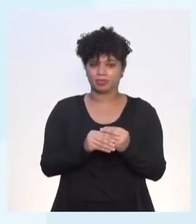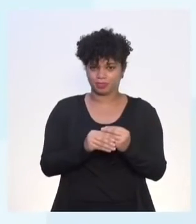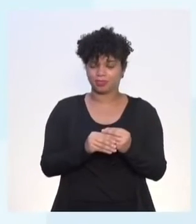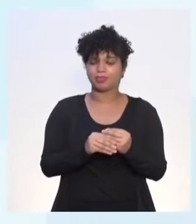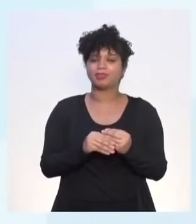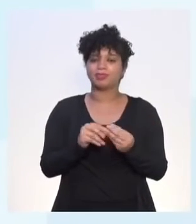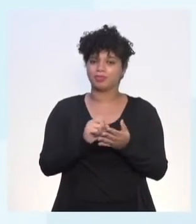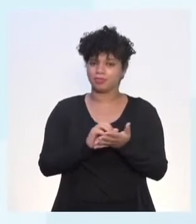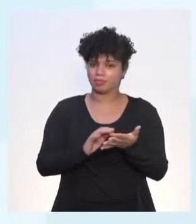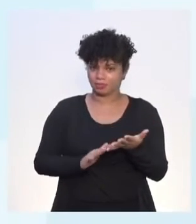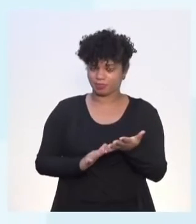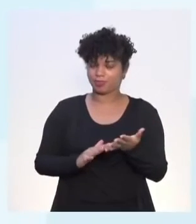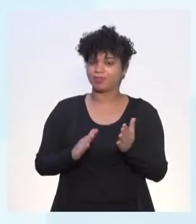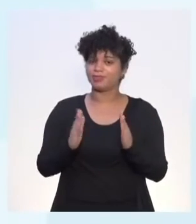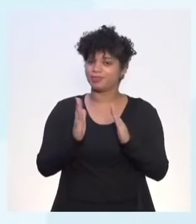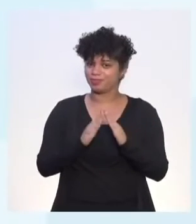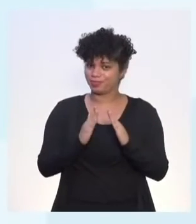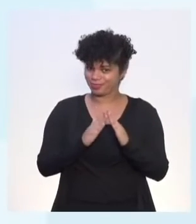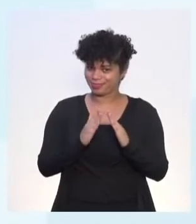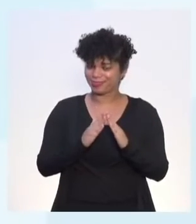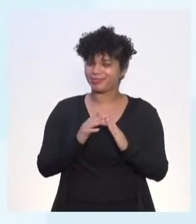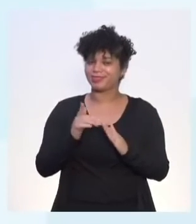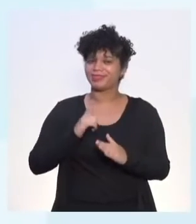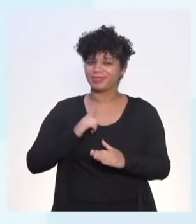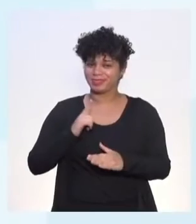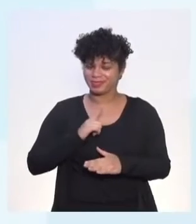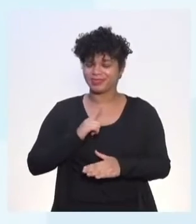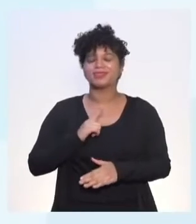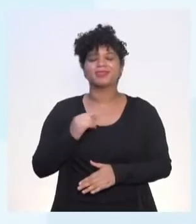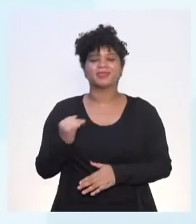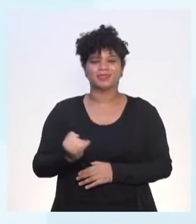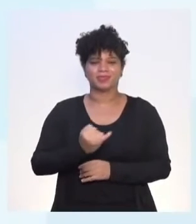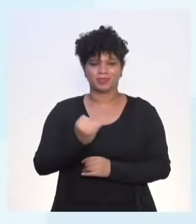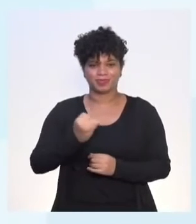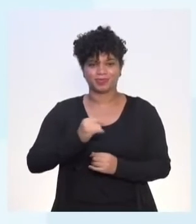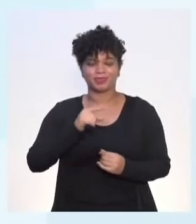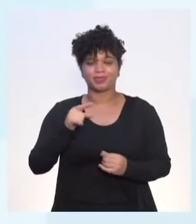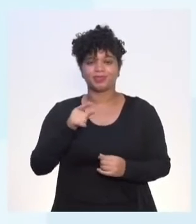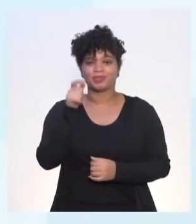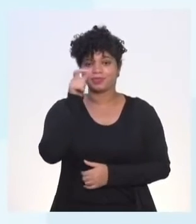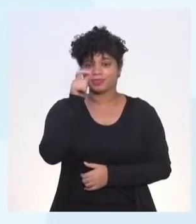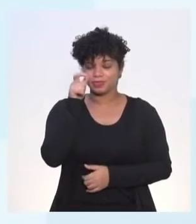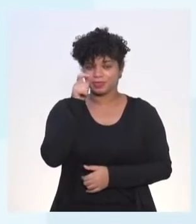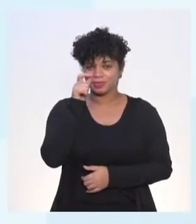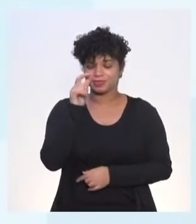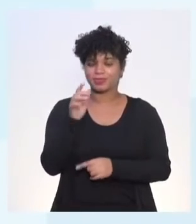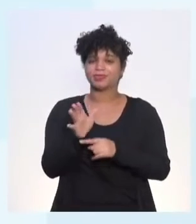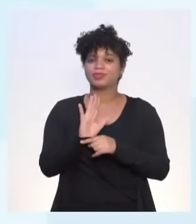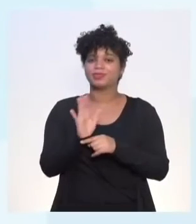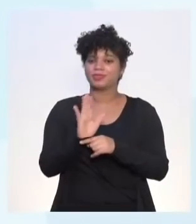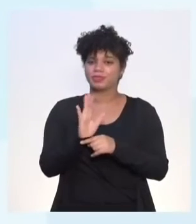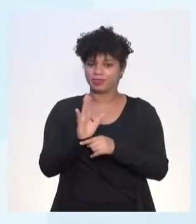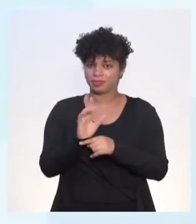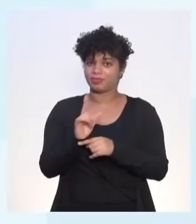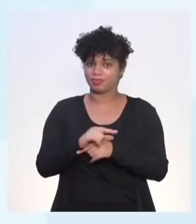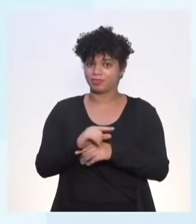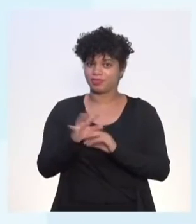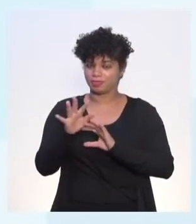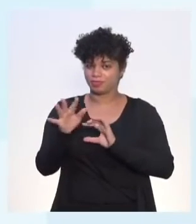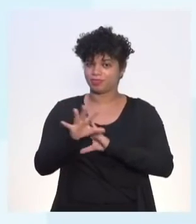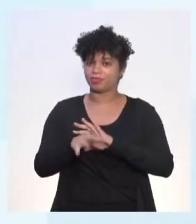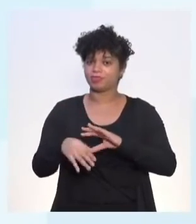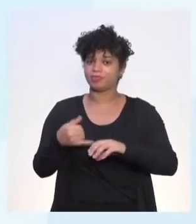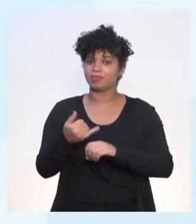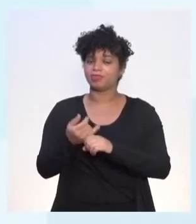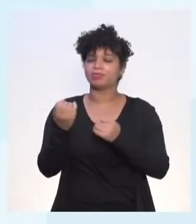uma atividade para casa, sempre tem a lição de casa. Você vai assistir o vídeo acima e vai escrever sobre a